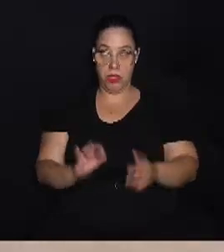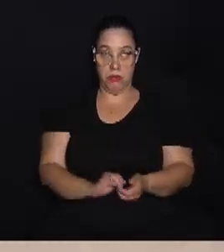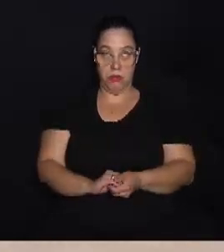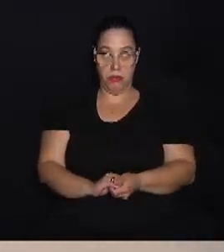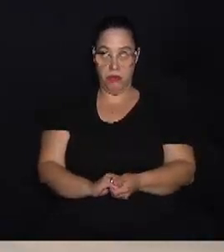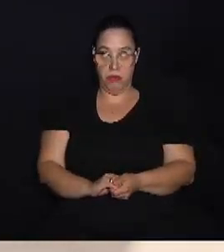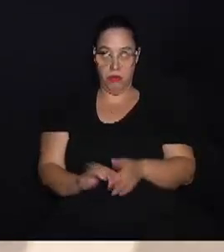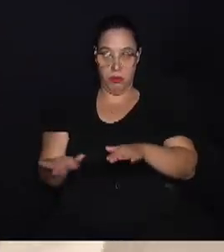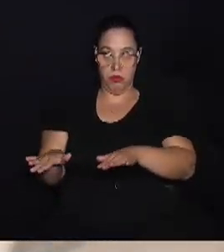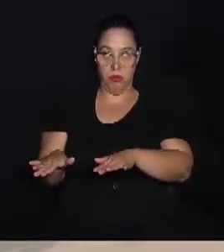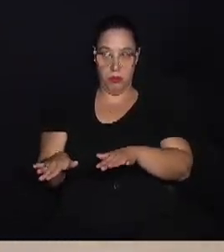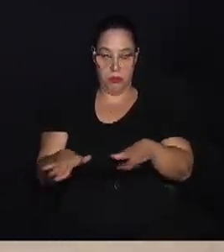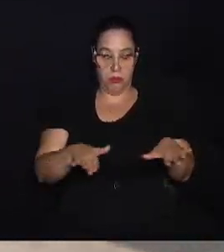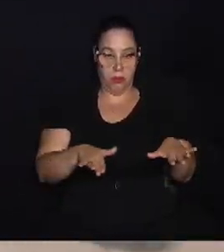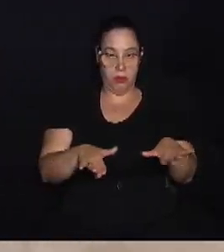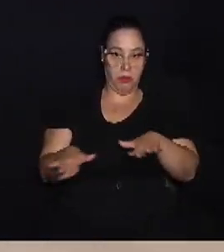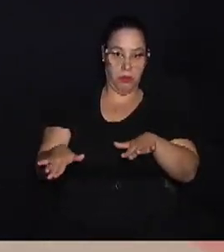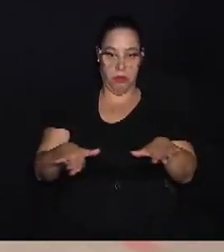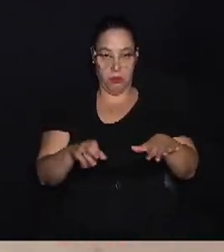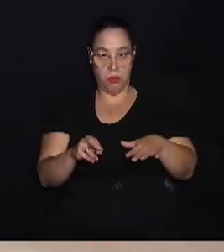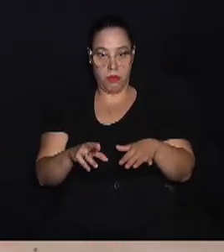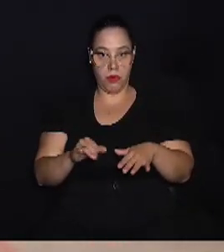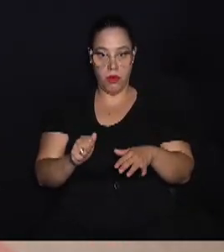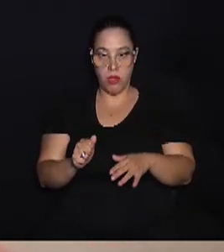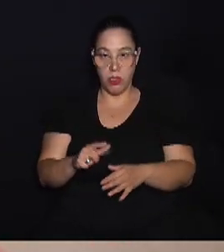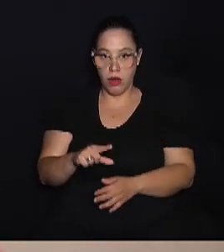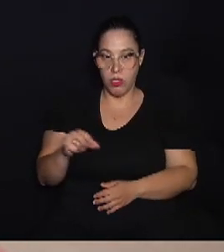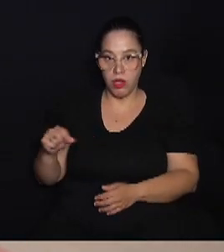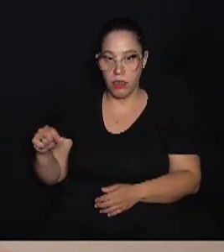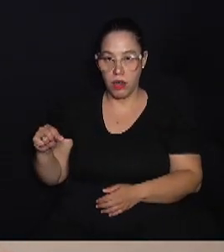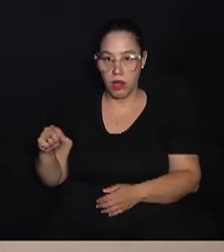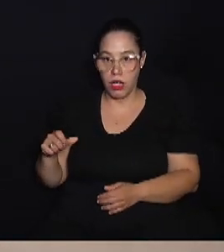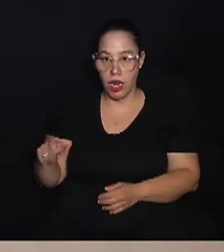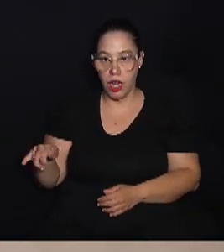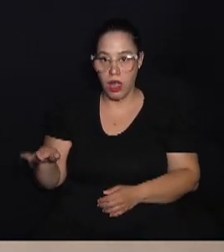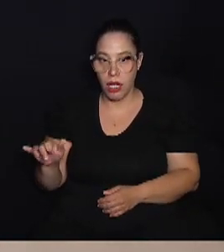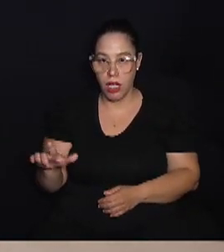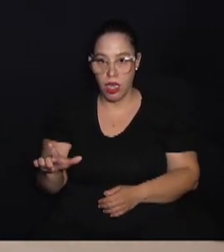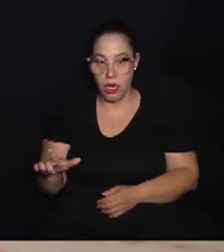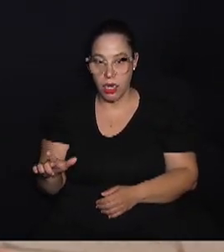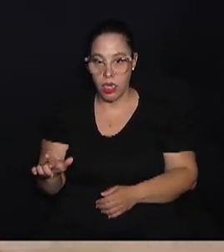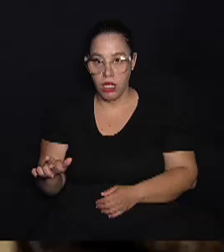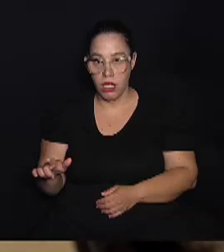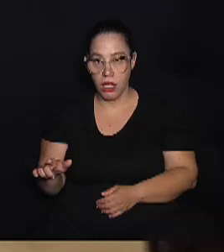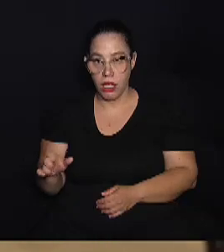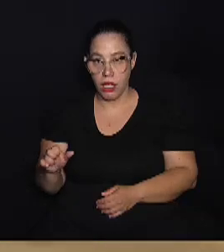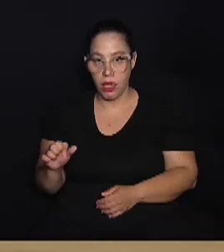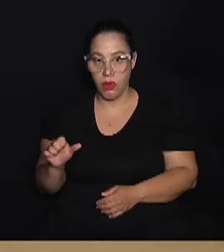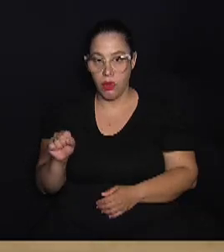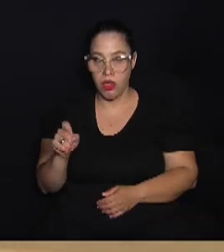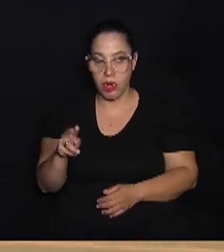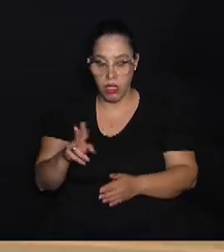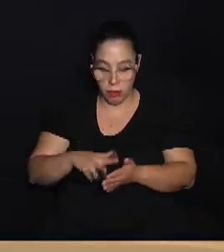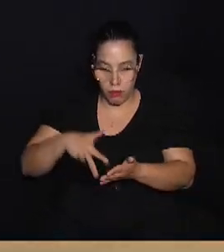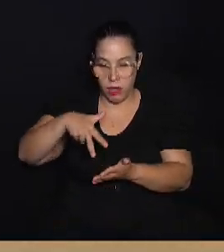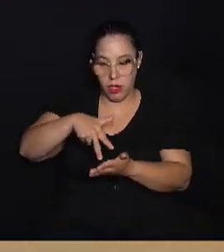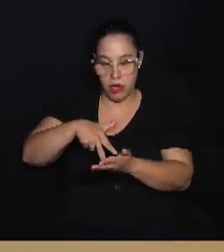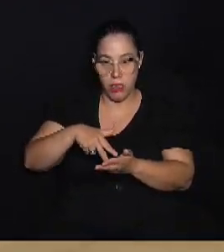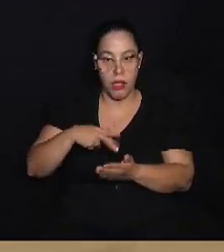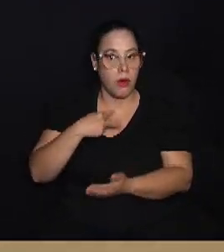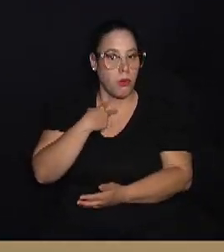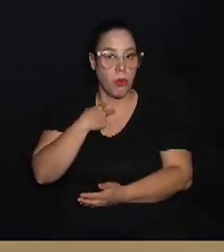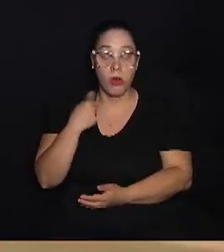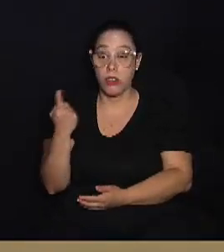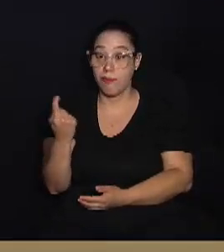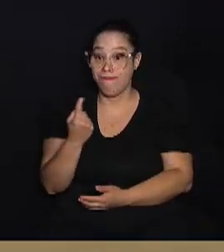até a bola ficar morta, que a gente chama. Sair try ou for lateral. Aí o staff está autorizado para levantar. Ele não pode levantar